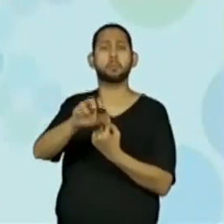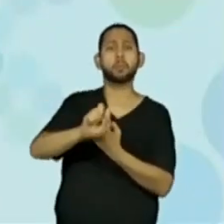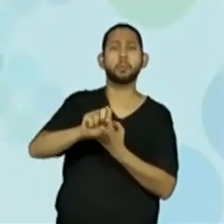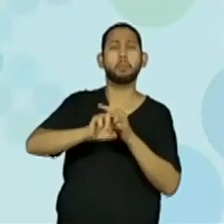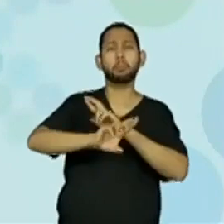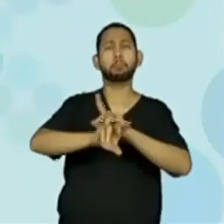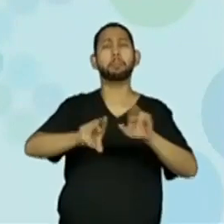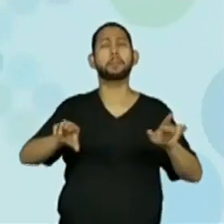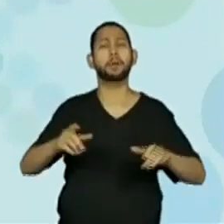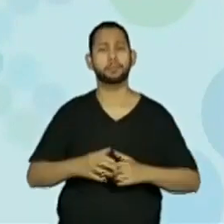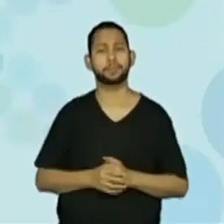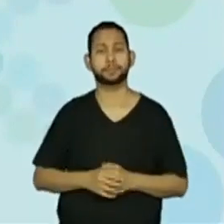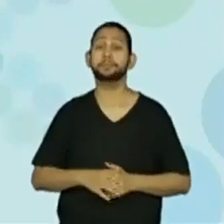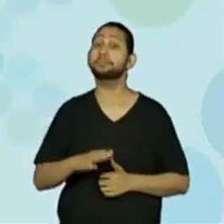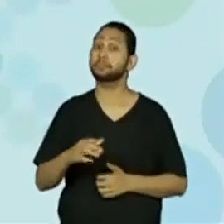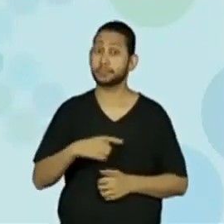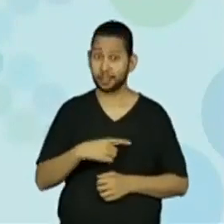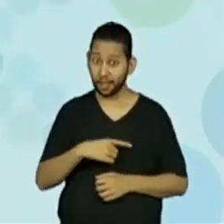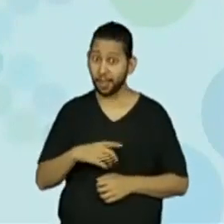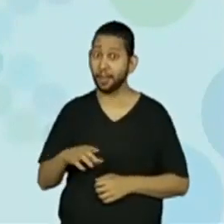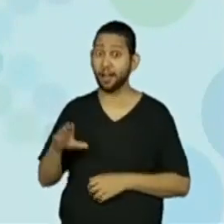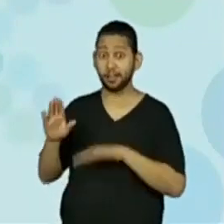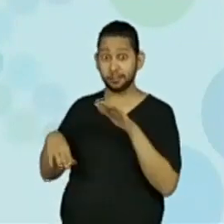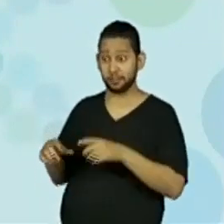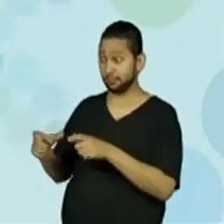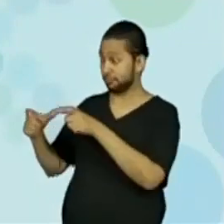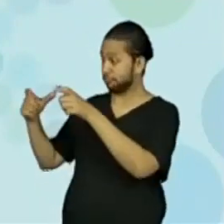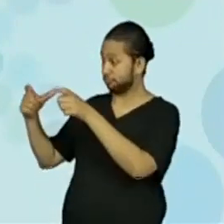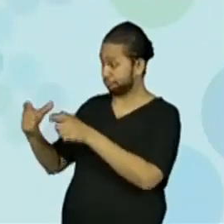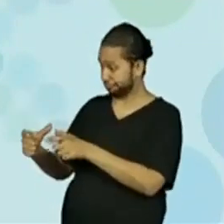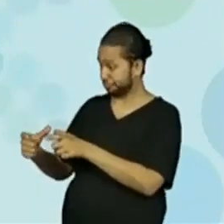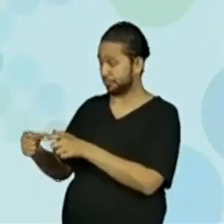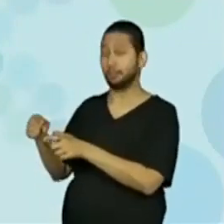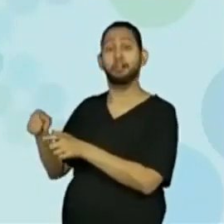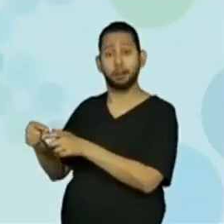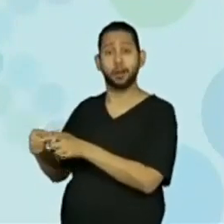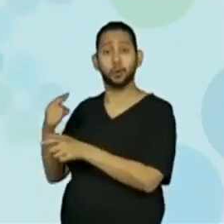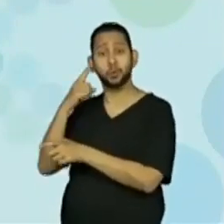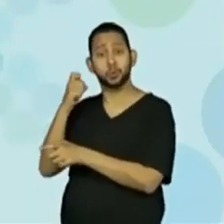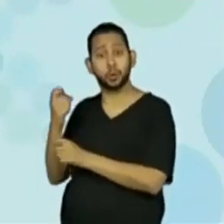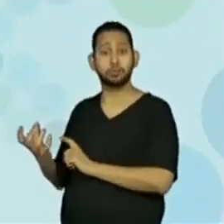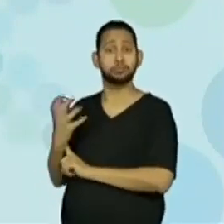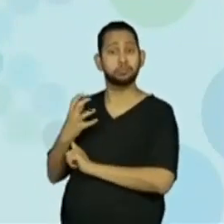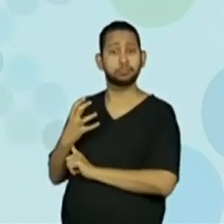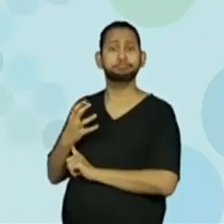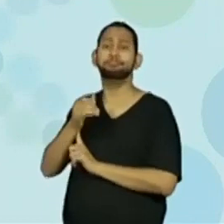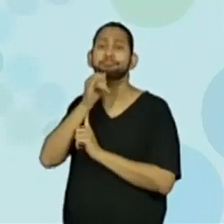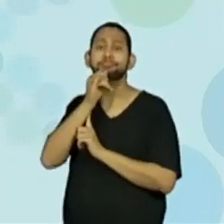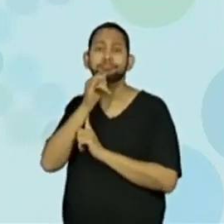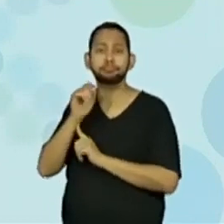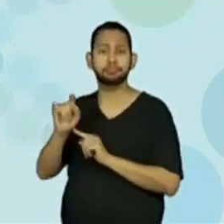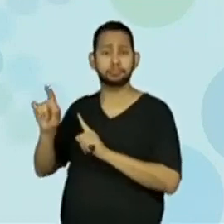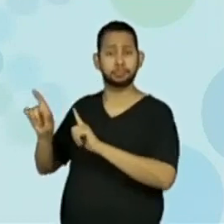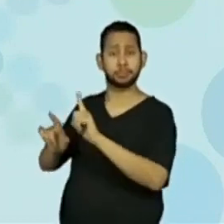também aparelhos diversos, aparelhos domésticos, como a televisão,